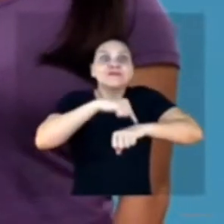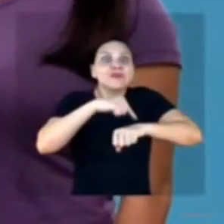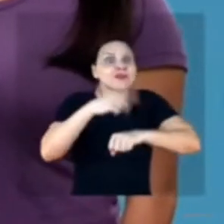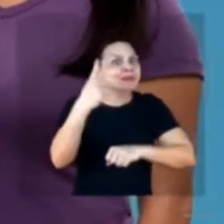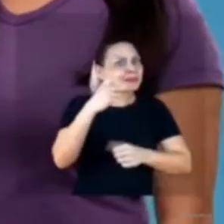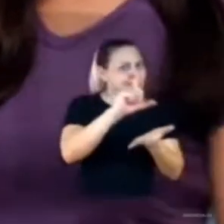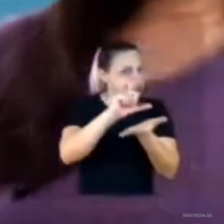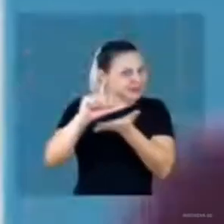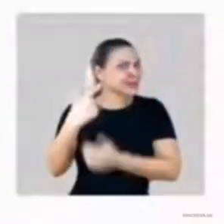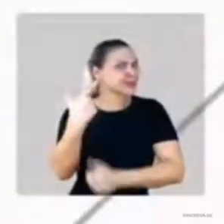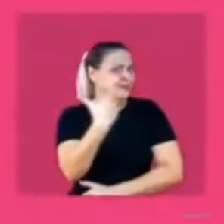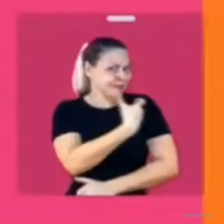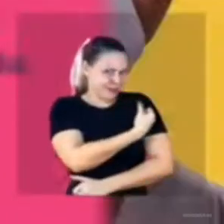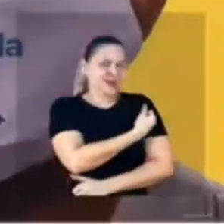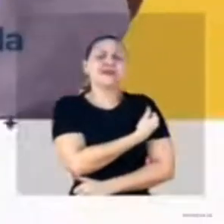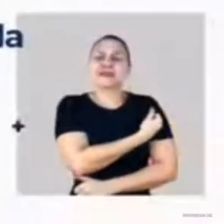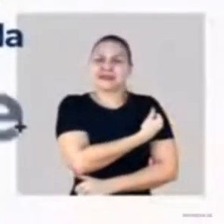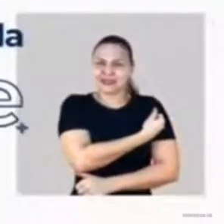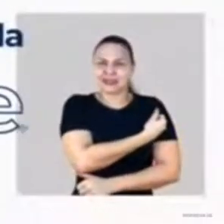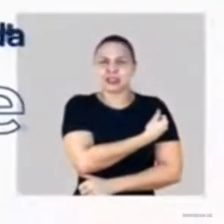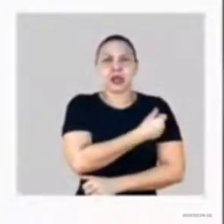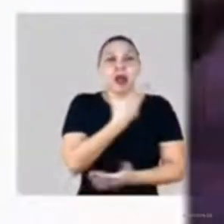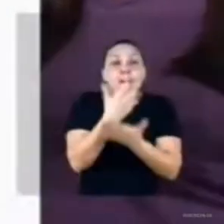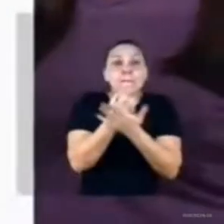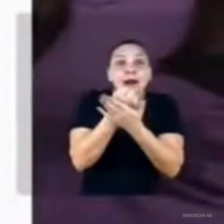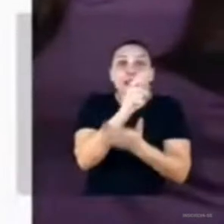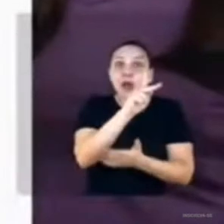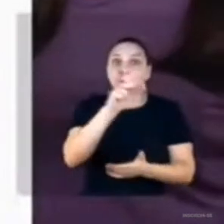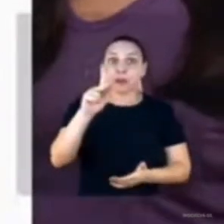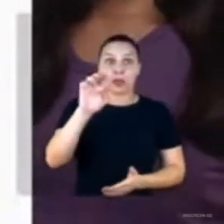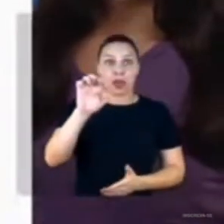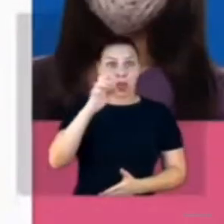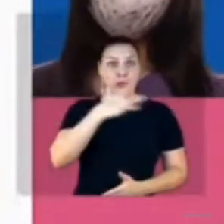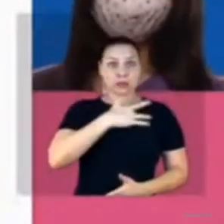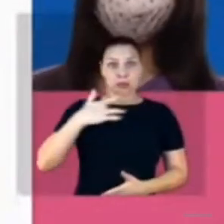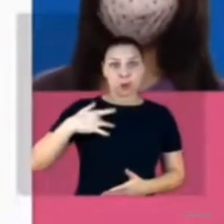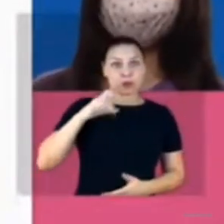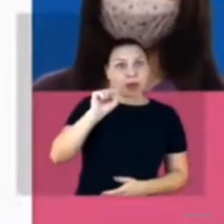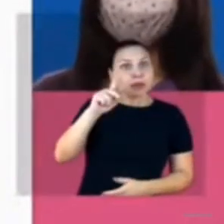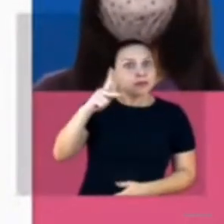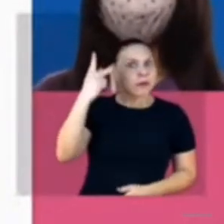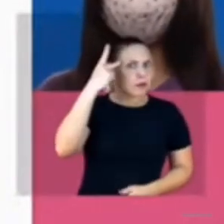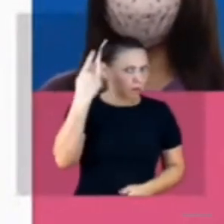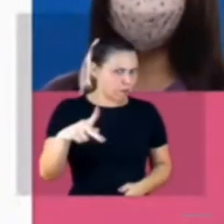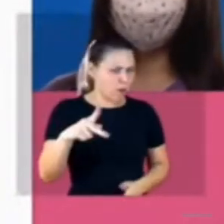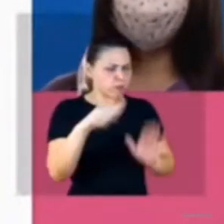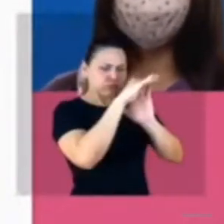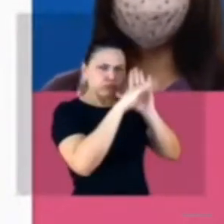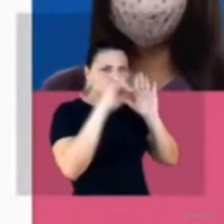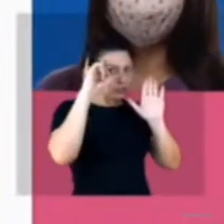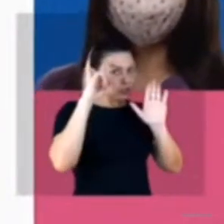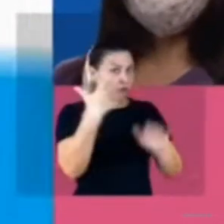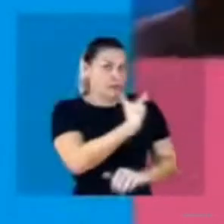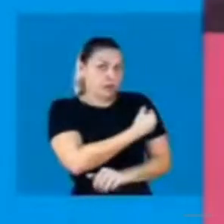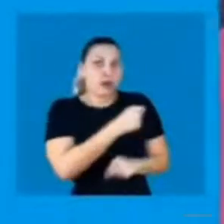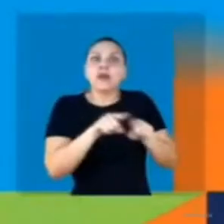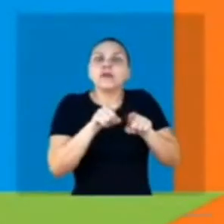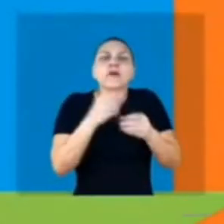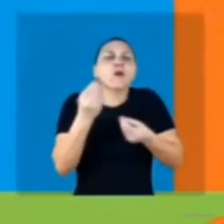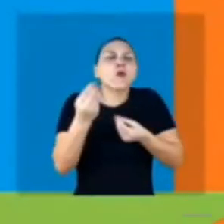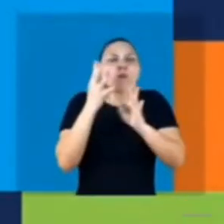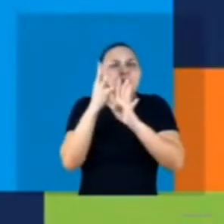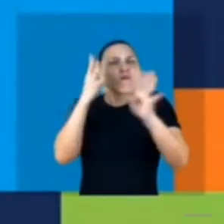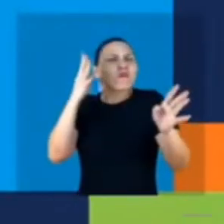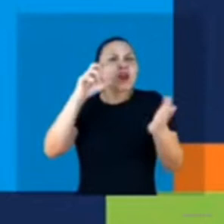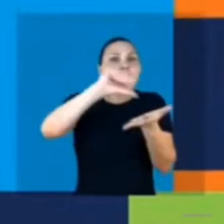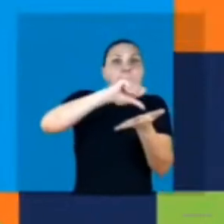E agora é a hora da segunda dose. Baixe o aplicativo eSaúde SP, veja o calendário de vacinação e